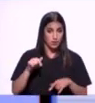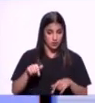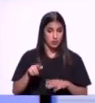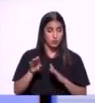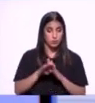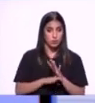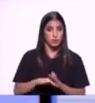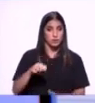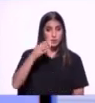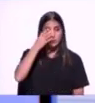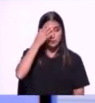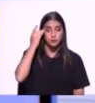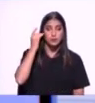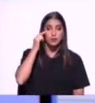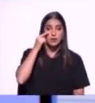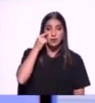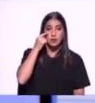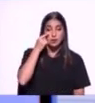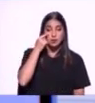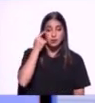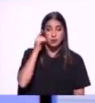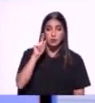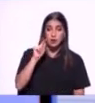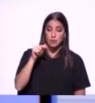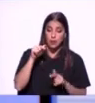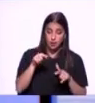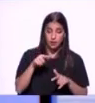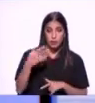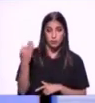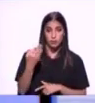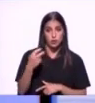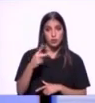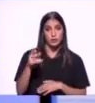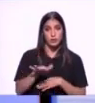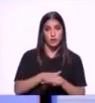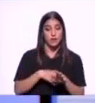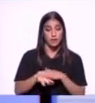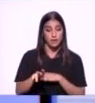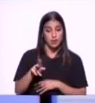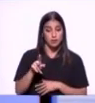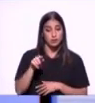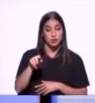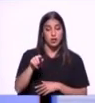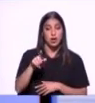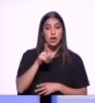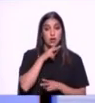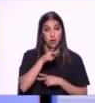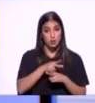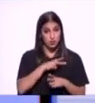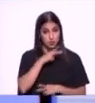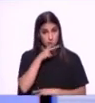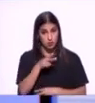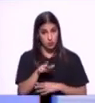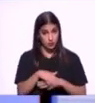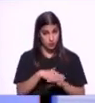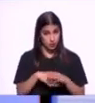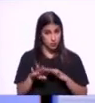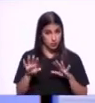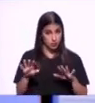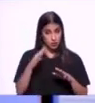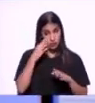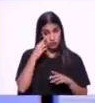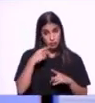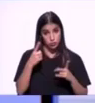Foi também aqui, foi também o Porto Canal que fez a denúncia e deixou à vista de toda a gente que